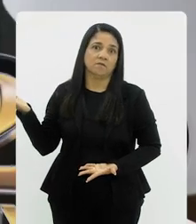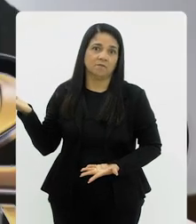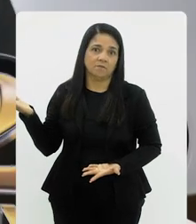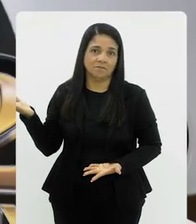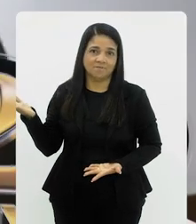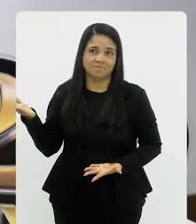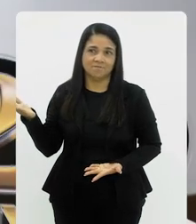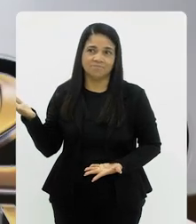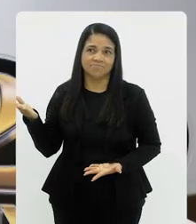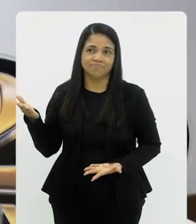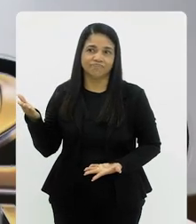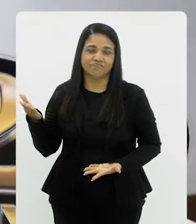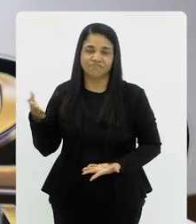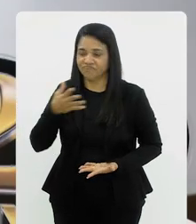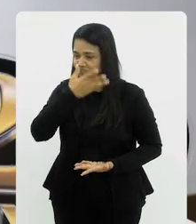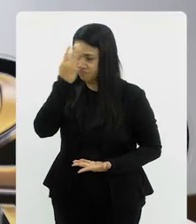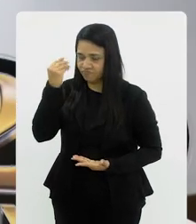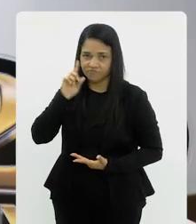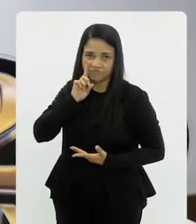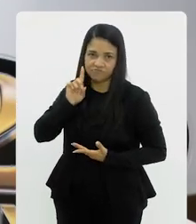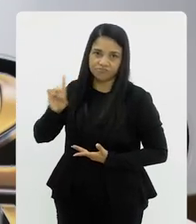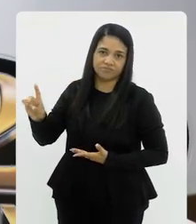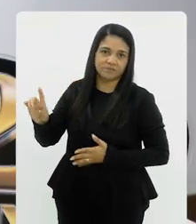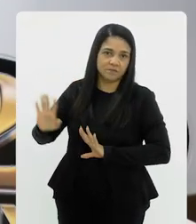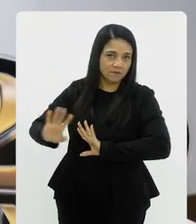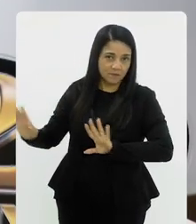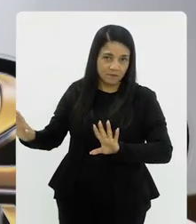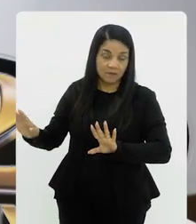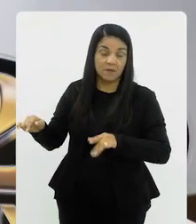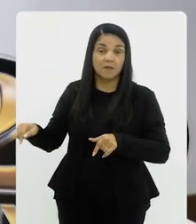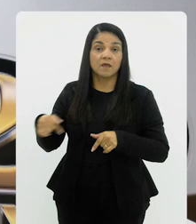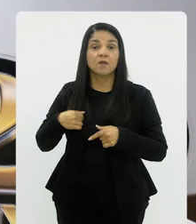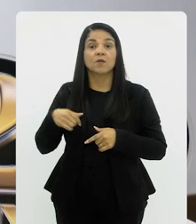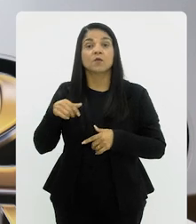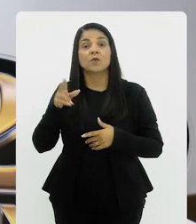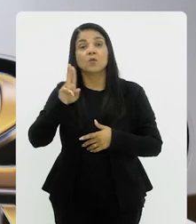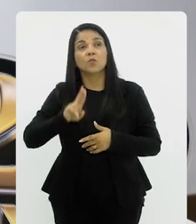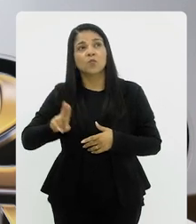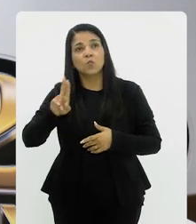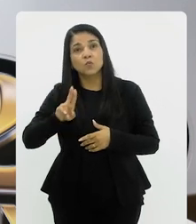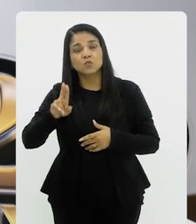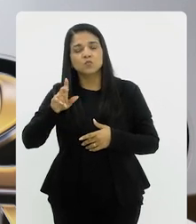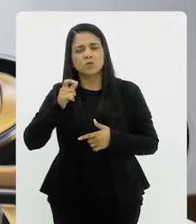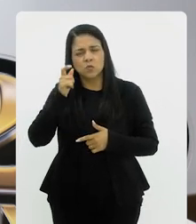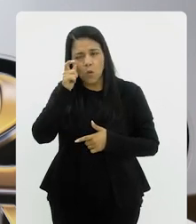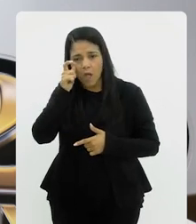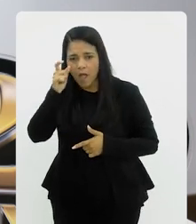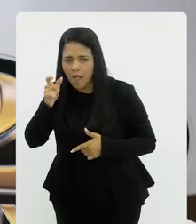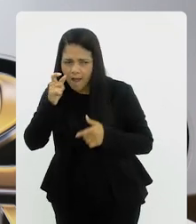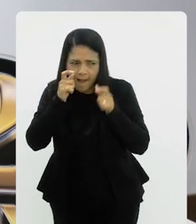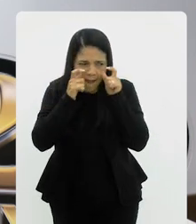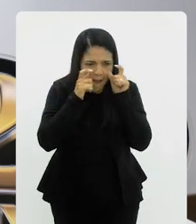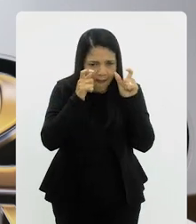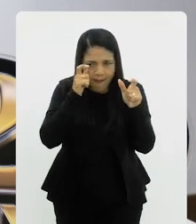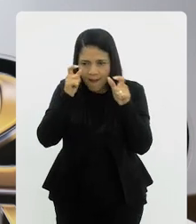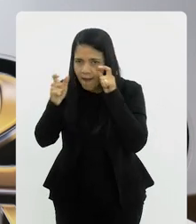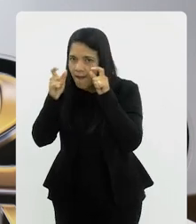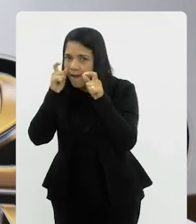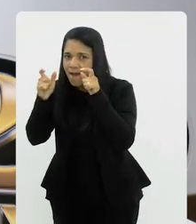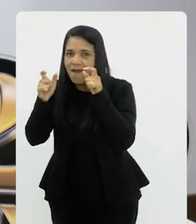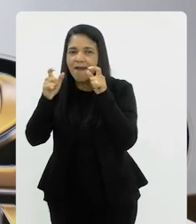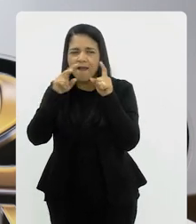de 1900 e bolinha, eu estava fadado ao esquecimento. Né? Então, eu uso muito esse termo do